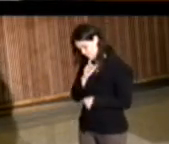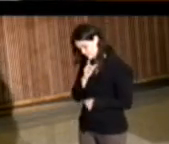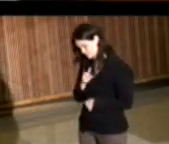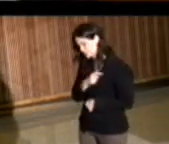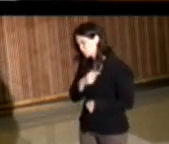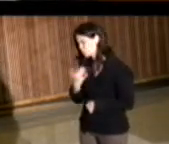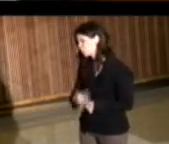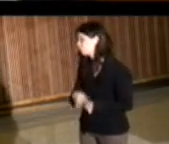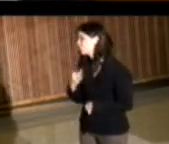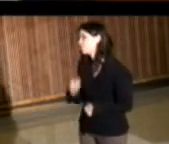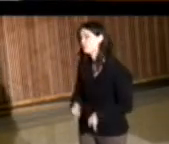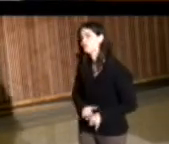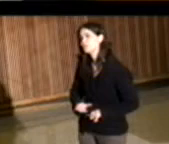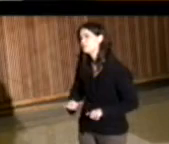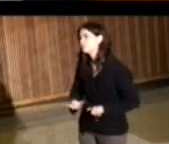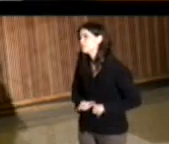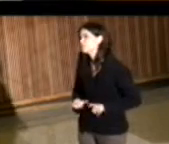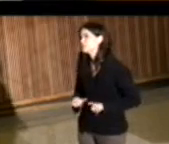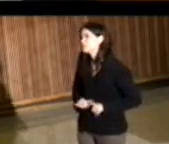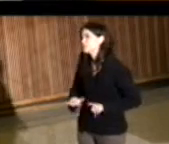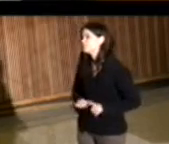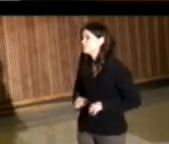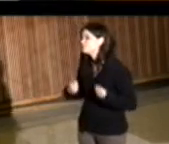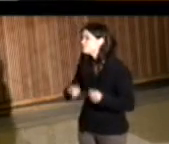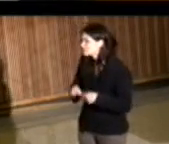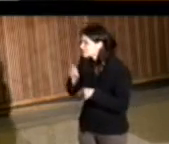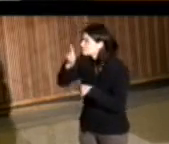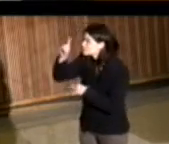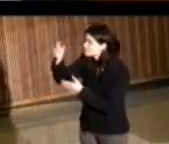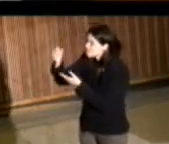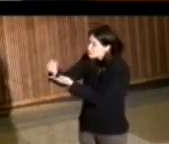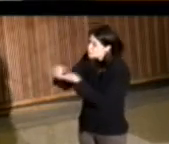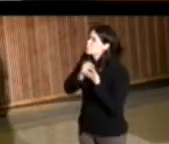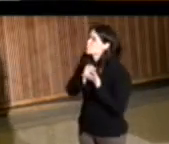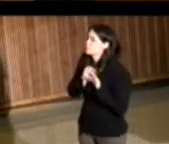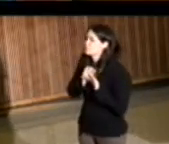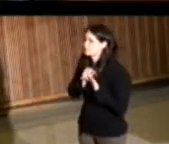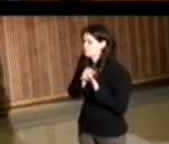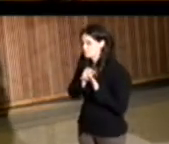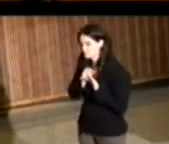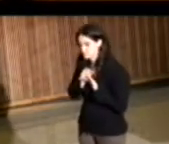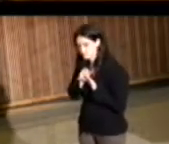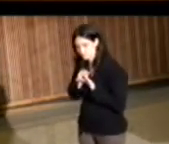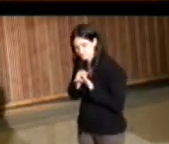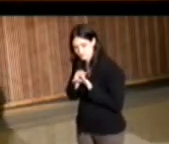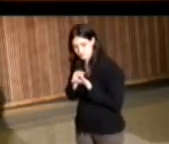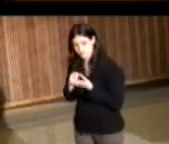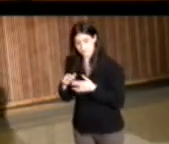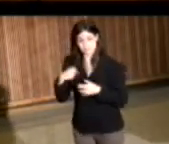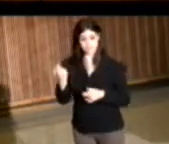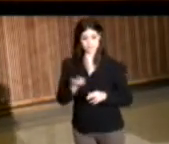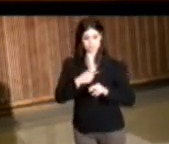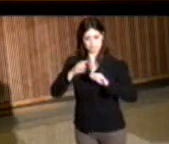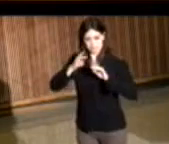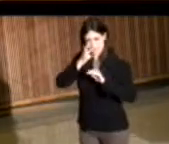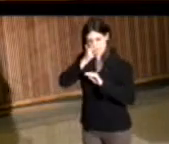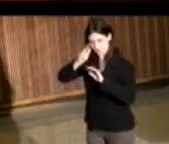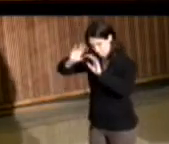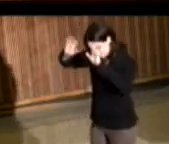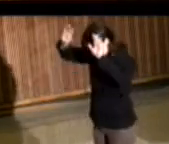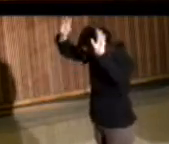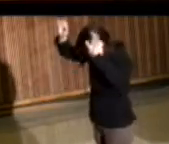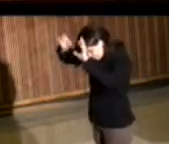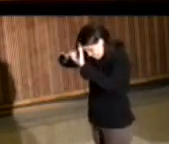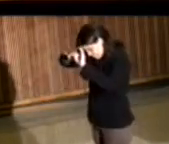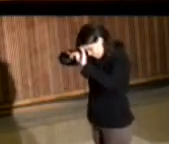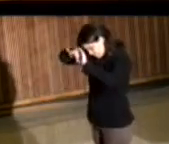doendo demais. Eu preciso da tua intervenção. E aí a gente se apresenta diante de Deus como